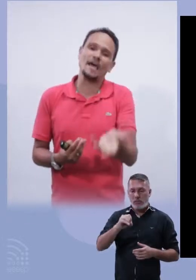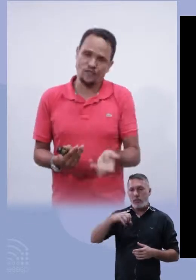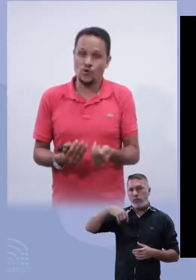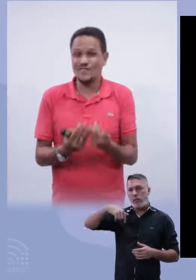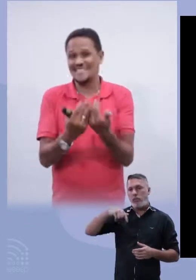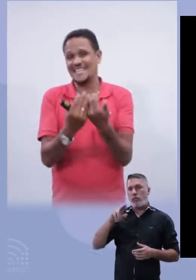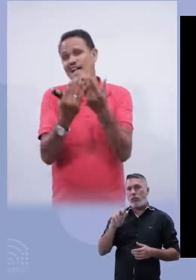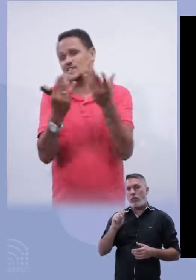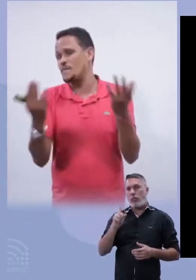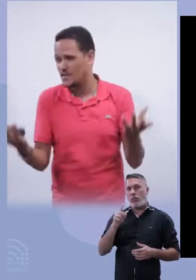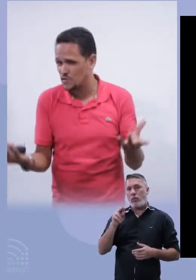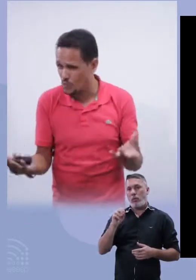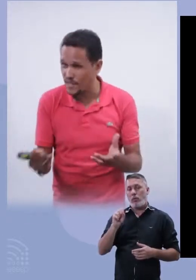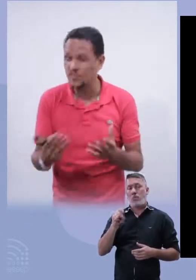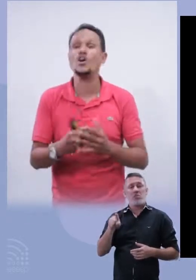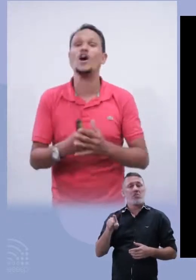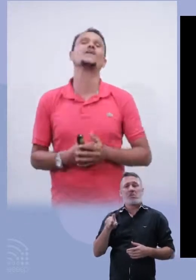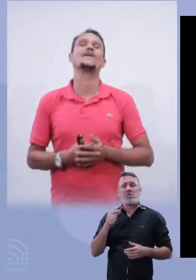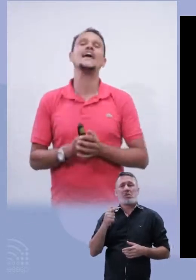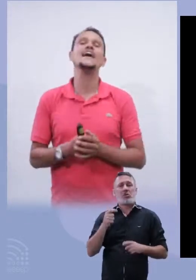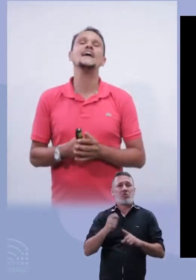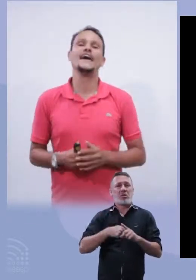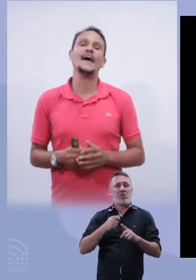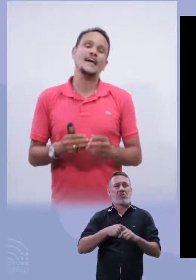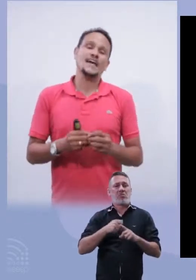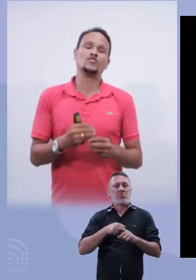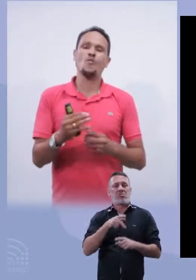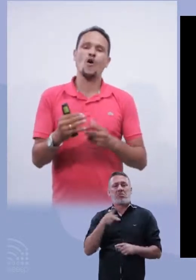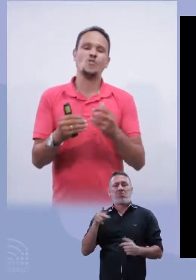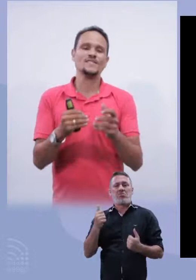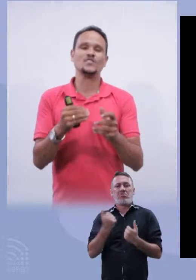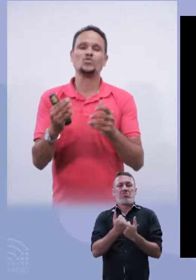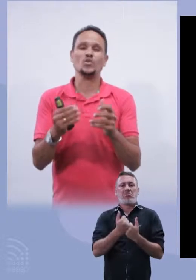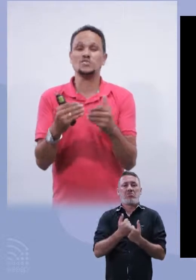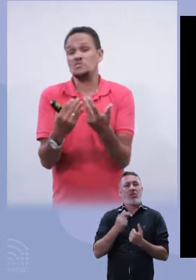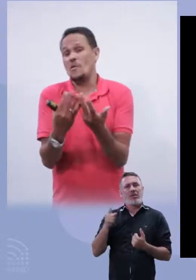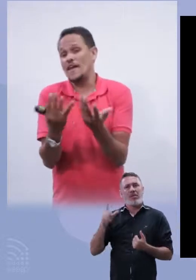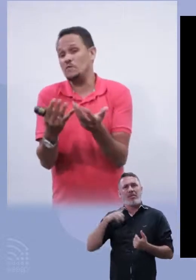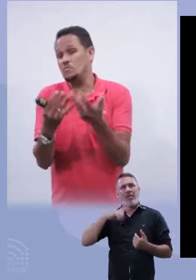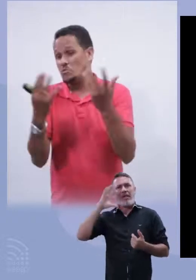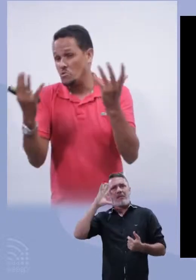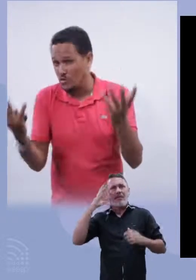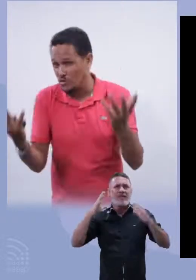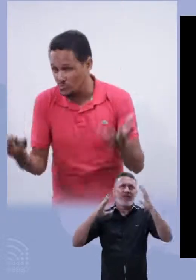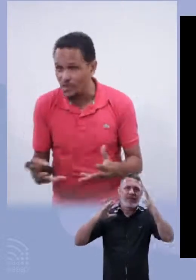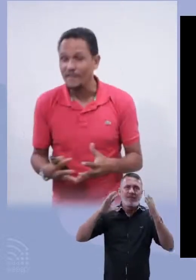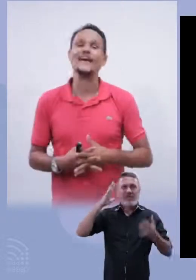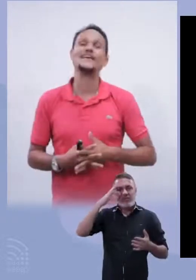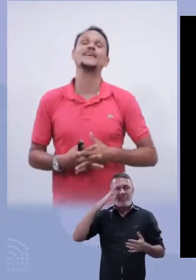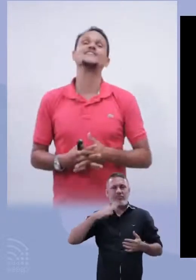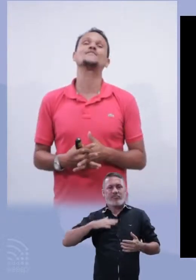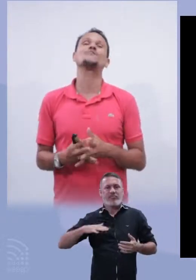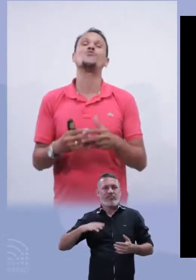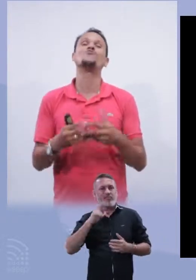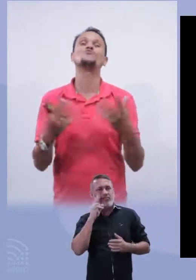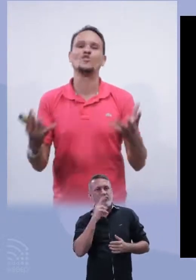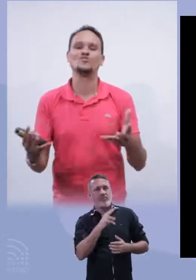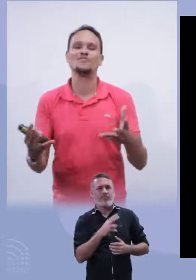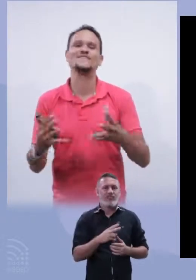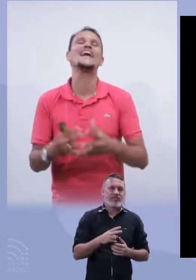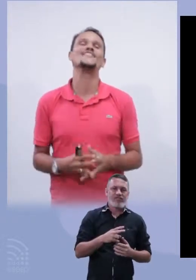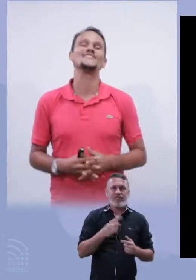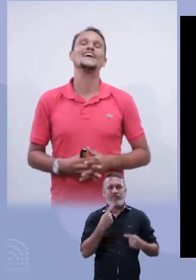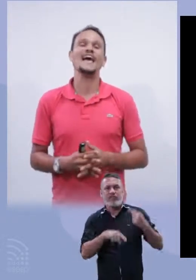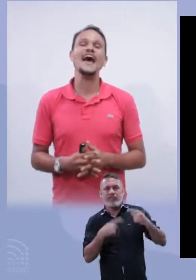presidente polêmico, ficou 7 meses no poder só, tá ok? Né? Ele tomou algumas atitudes que não eram muito, né, quista por alguns